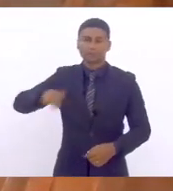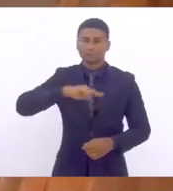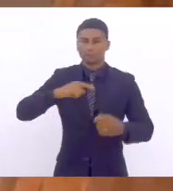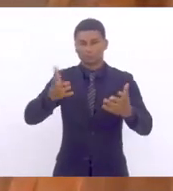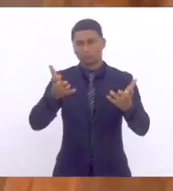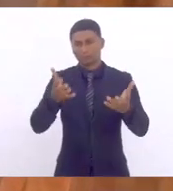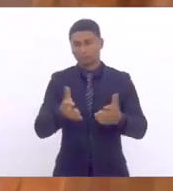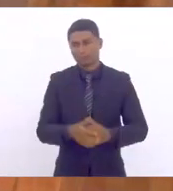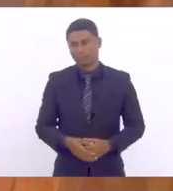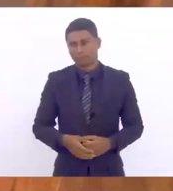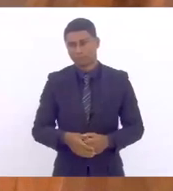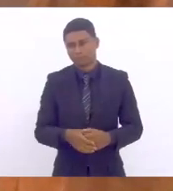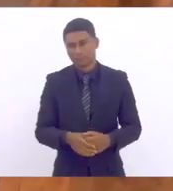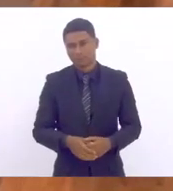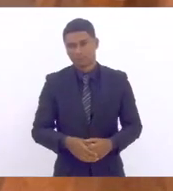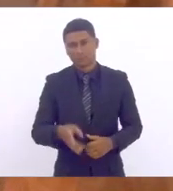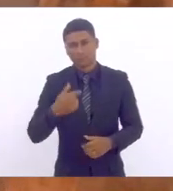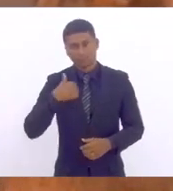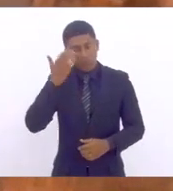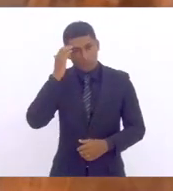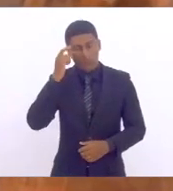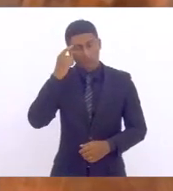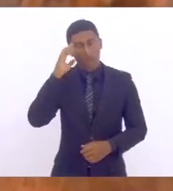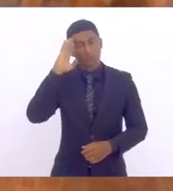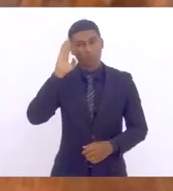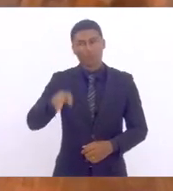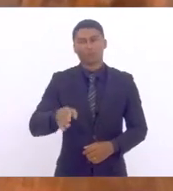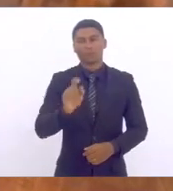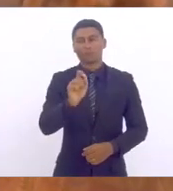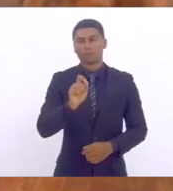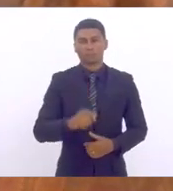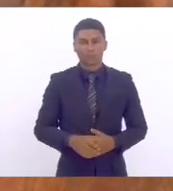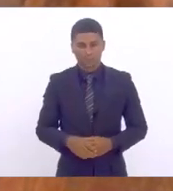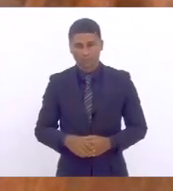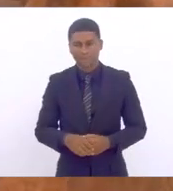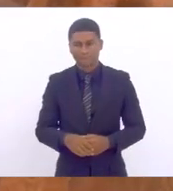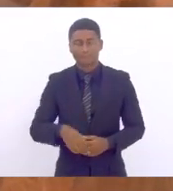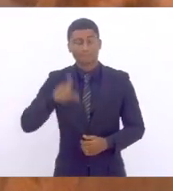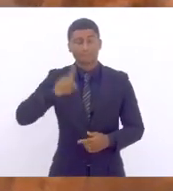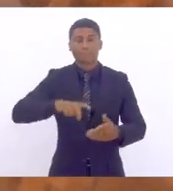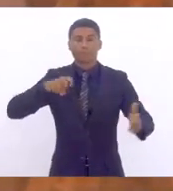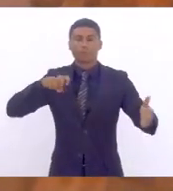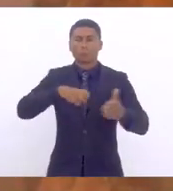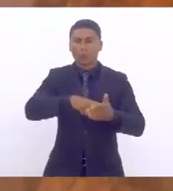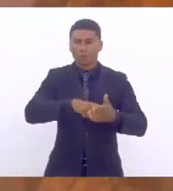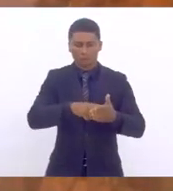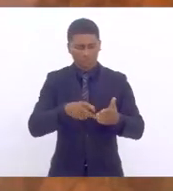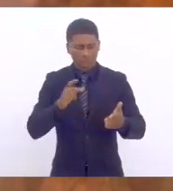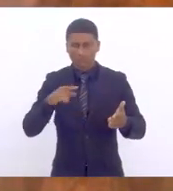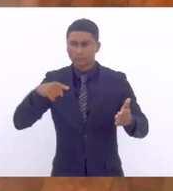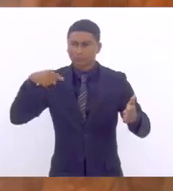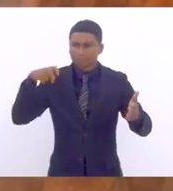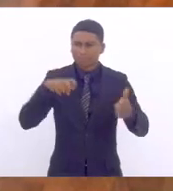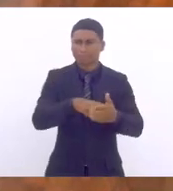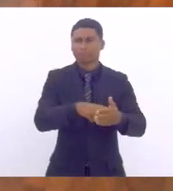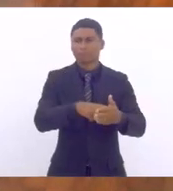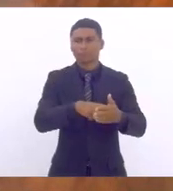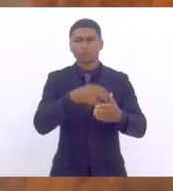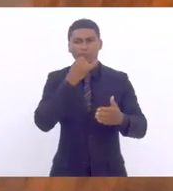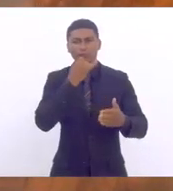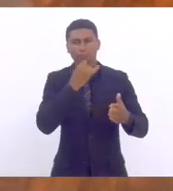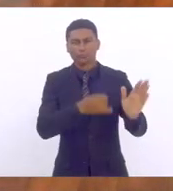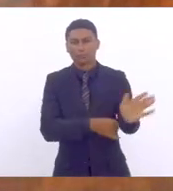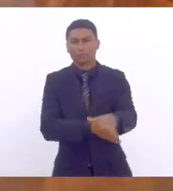O ponto principal do meu entendimento é a punição, quando ela passa sendo instrumento na bandeira e na